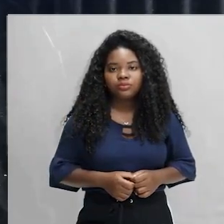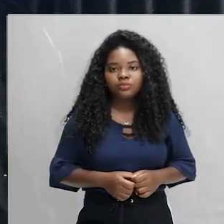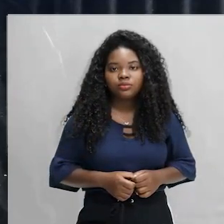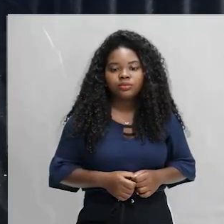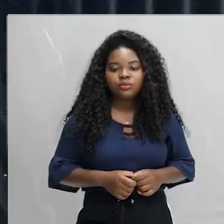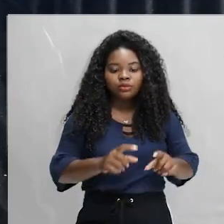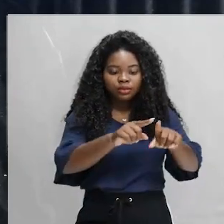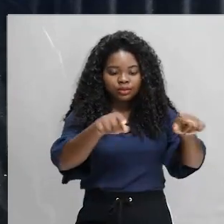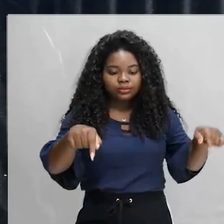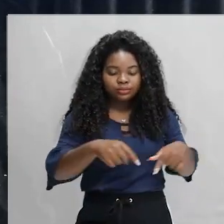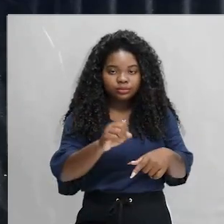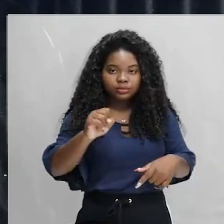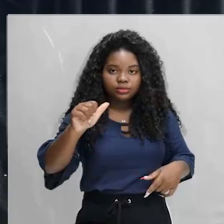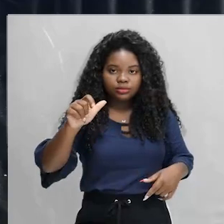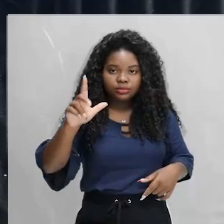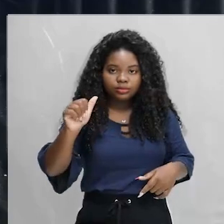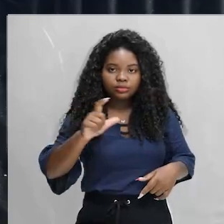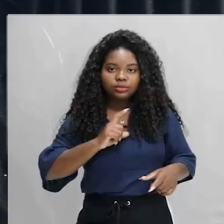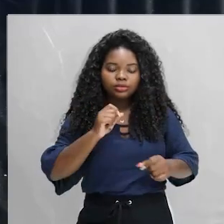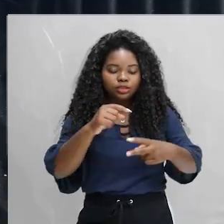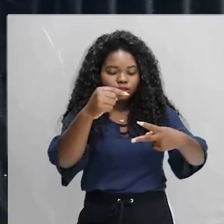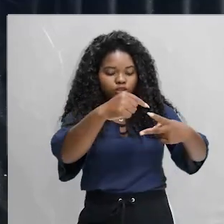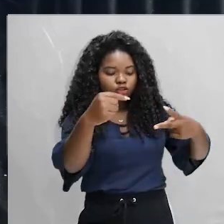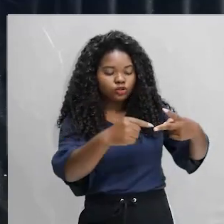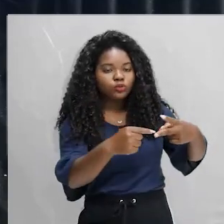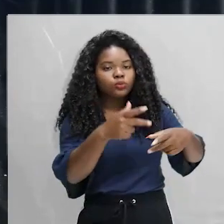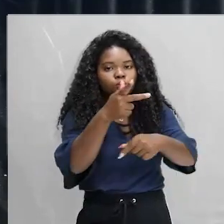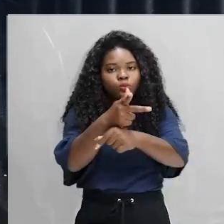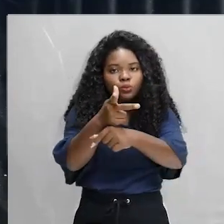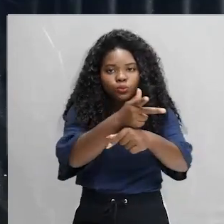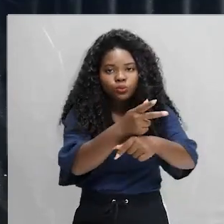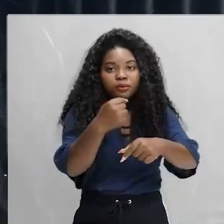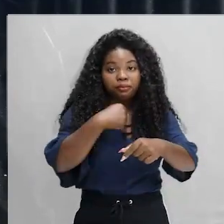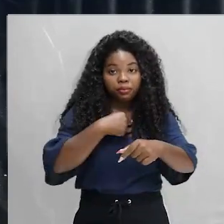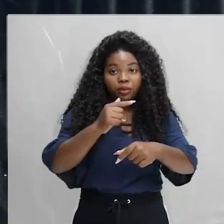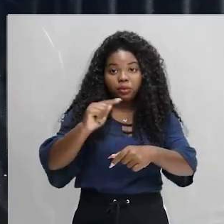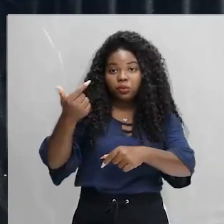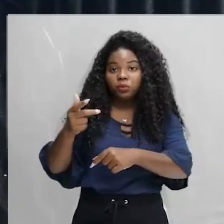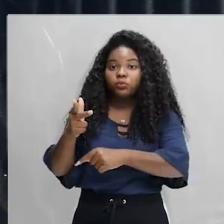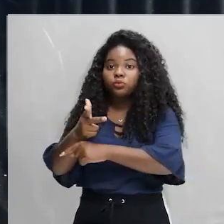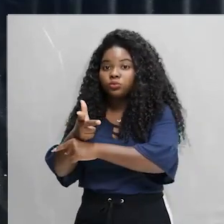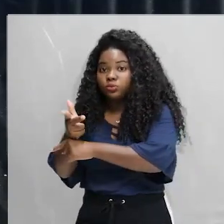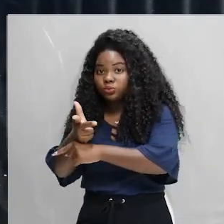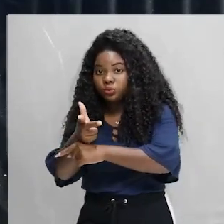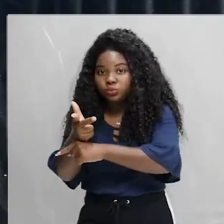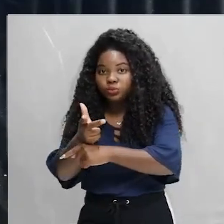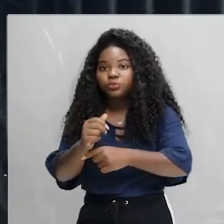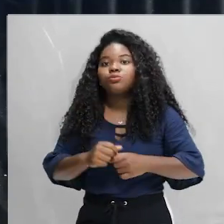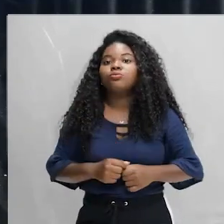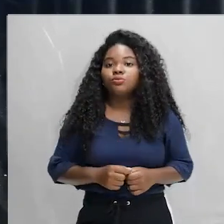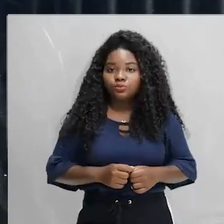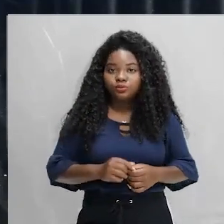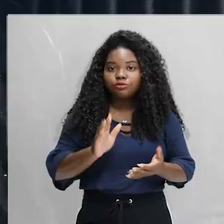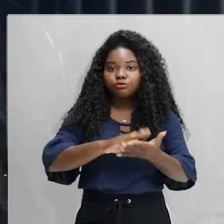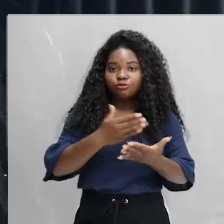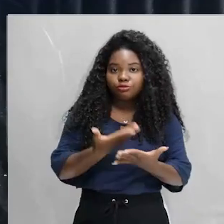A sala contém 2 câmeras, uma para mim, outra para minha colega, a